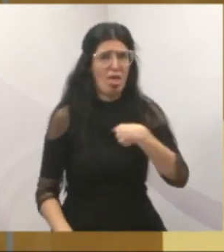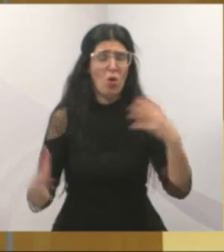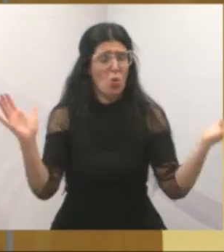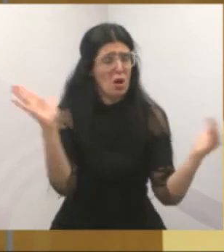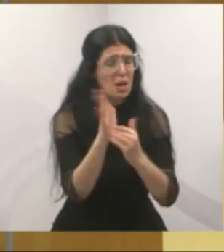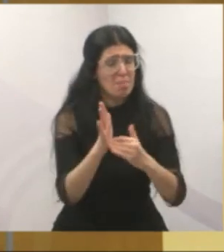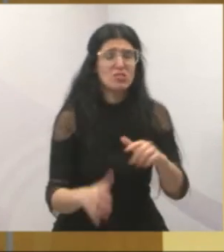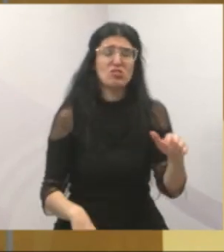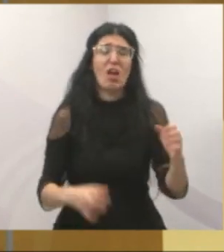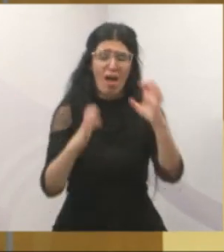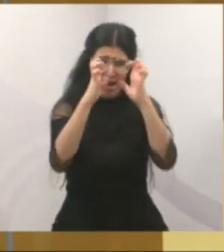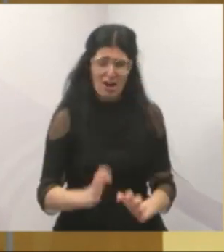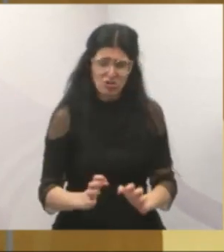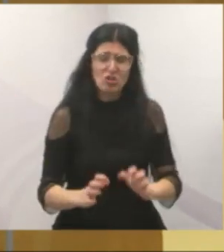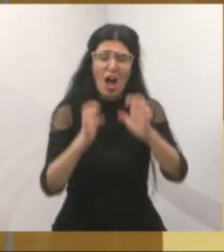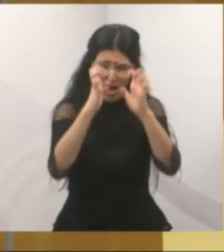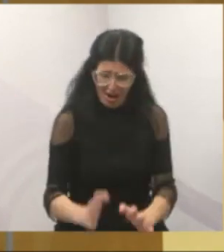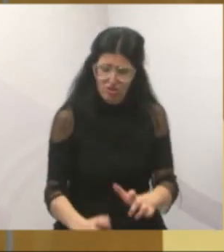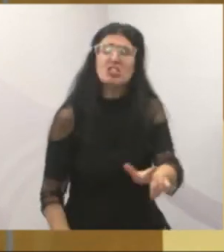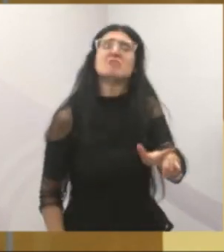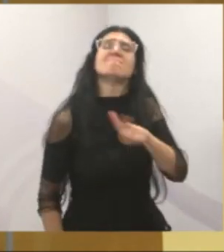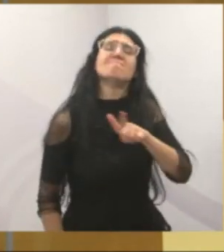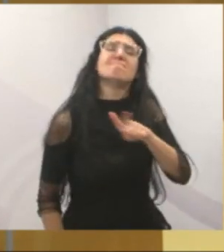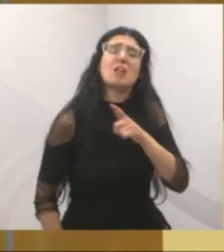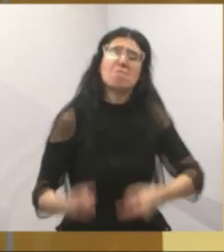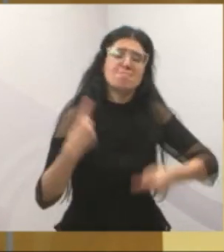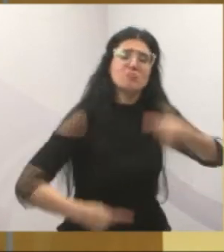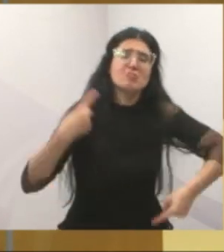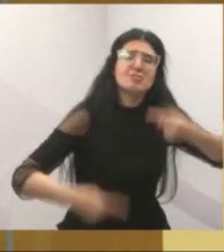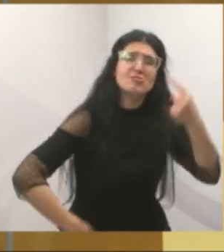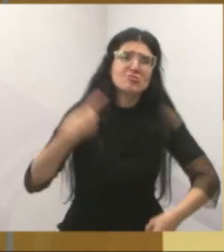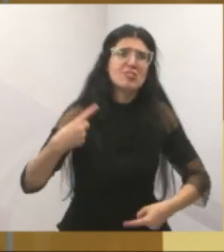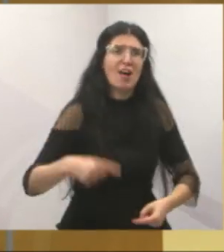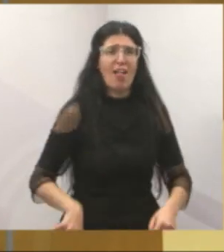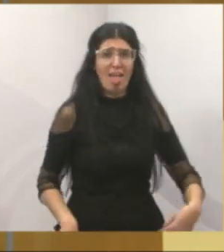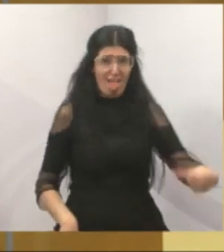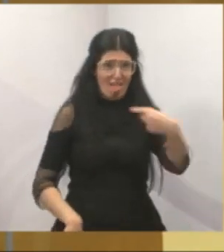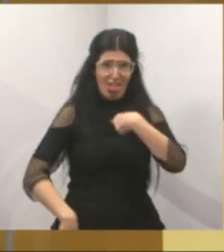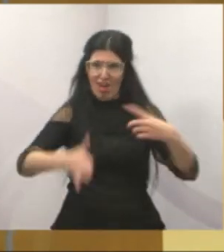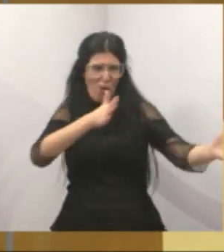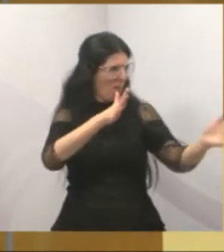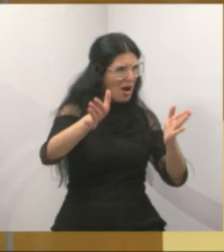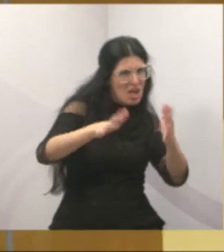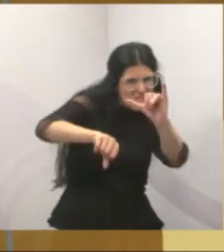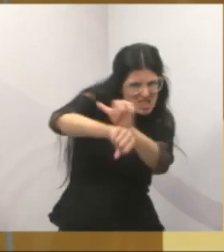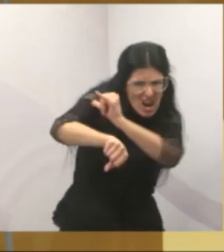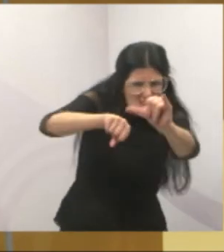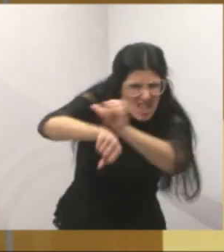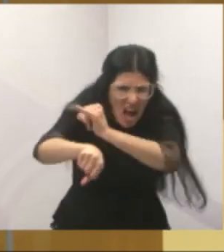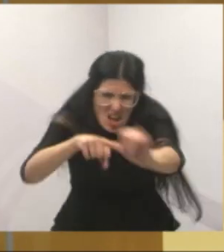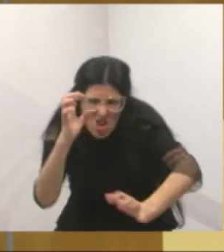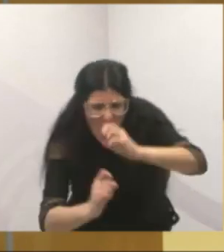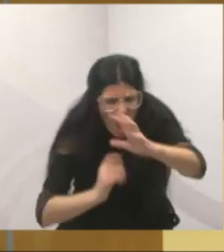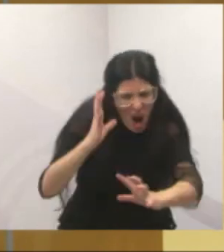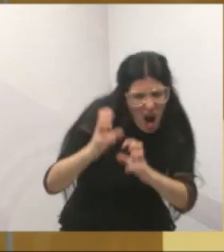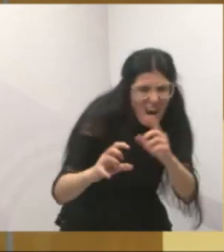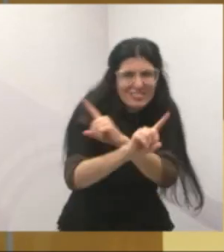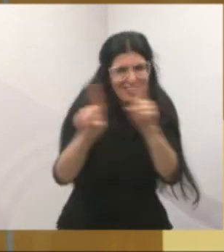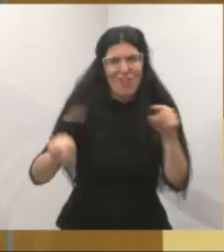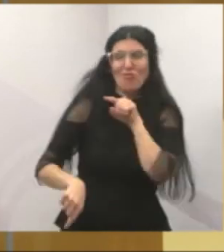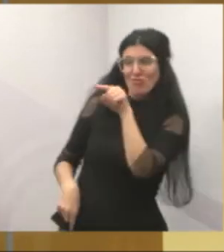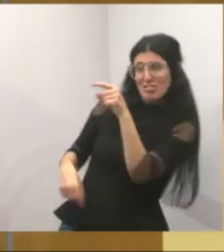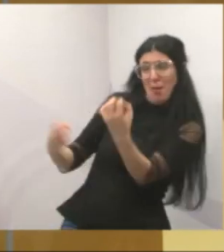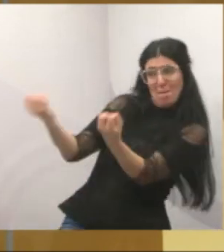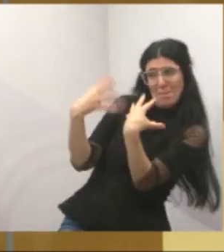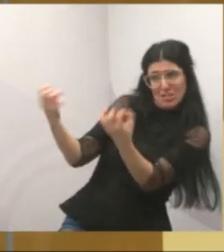éticos na política. E quando eu procurei, não foi para fazer campanha política, mas foi para fazer o que o senhor me ensinou na